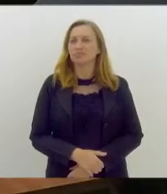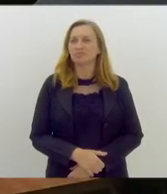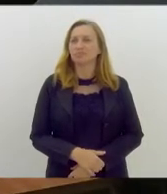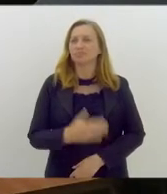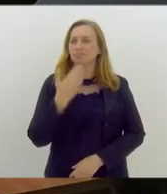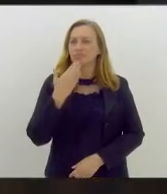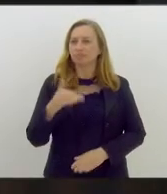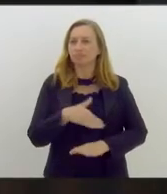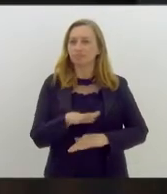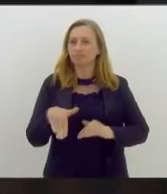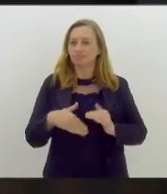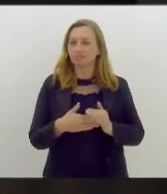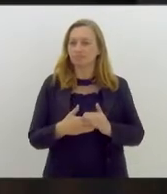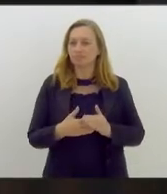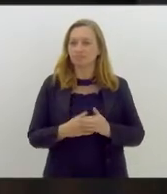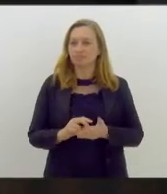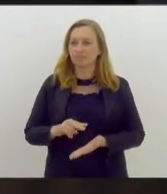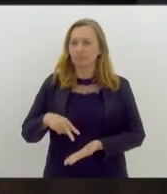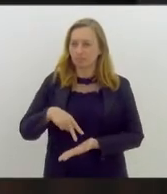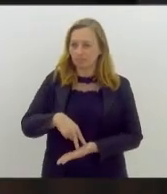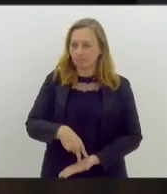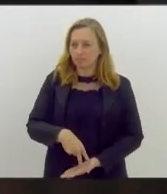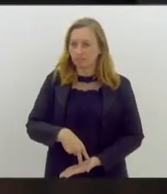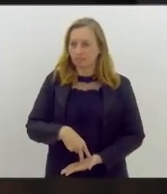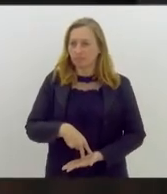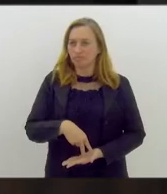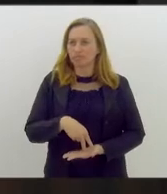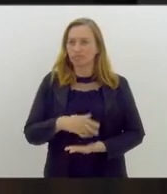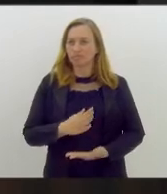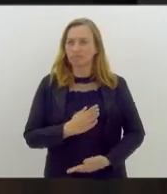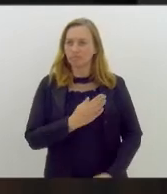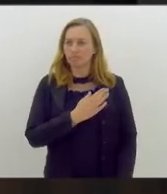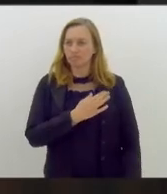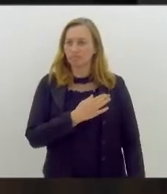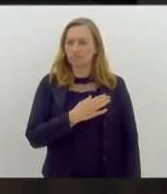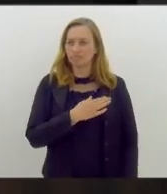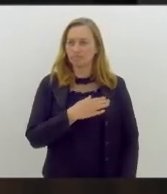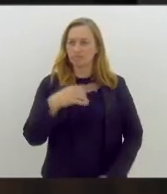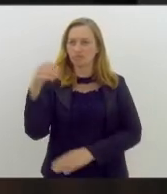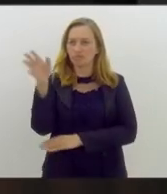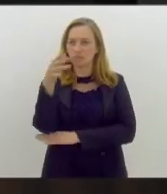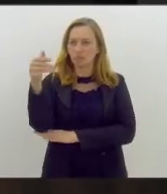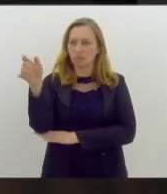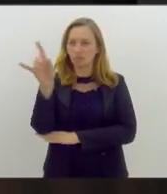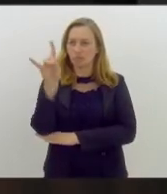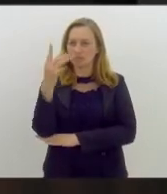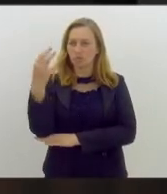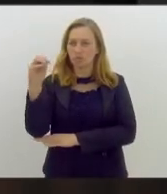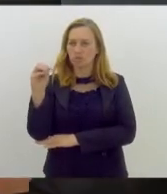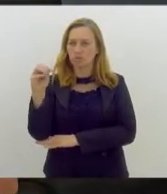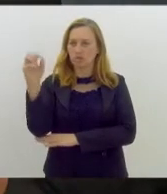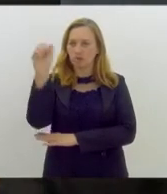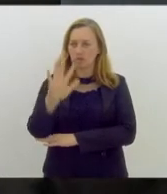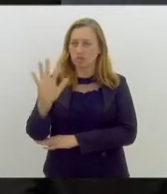Peço a todas e todos que se coloquem em posição de respeito para ouvirmos o hino nacional brasileiro.